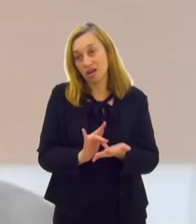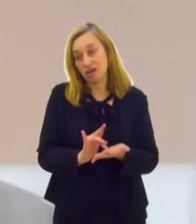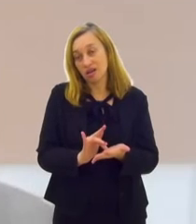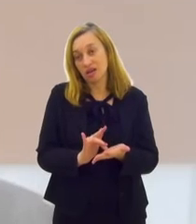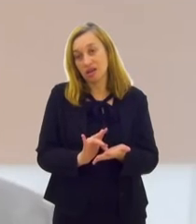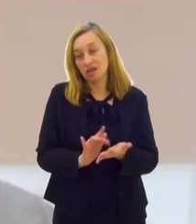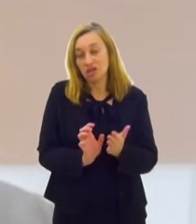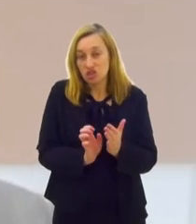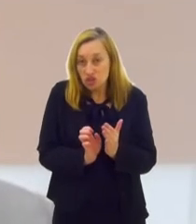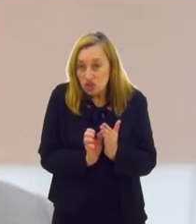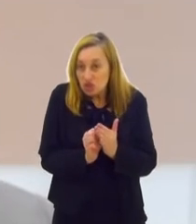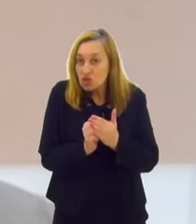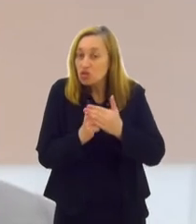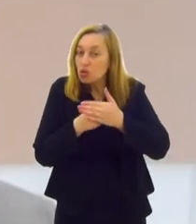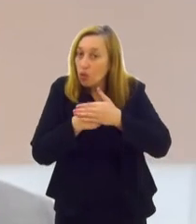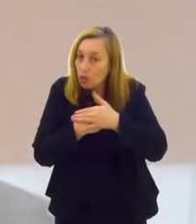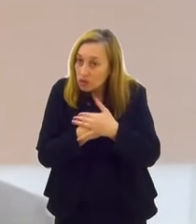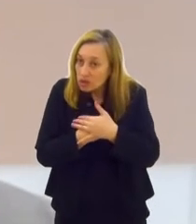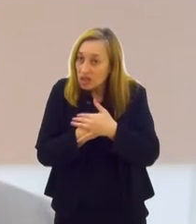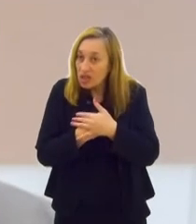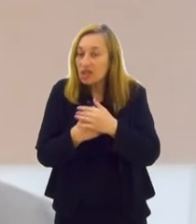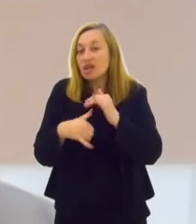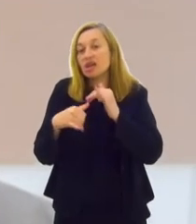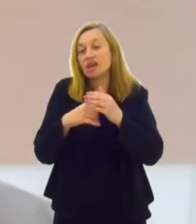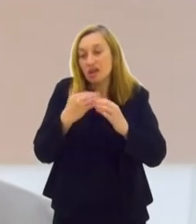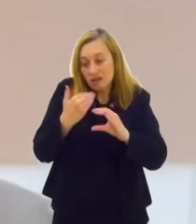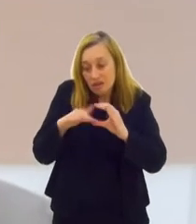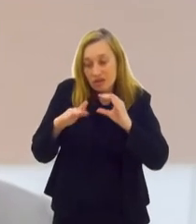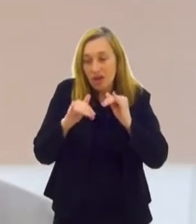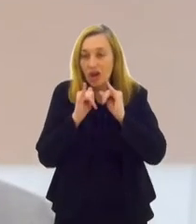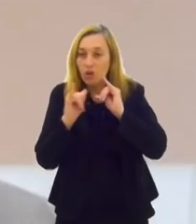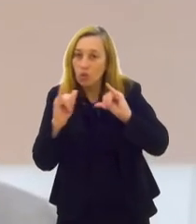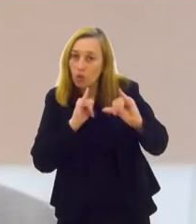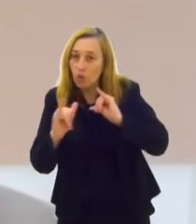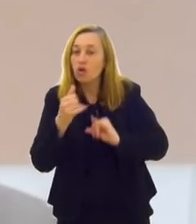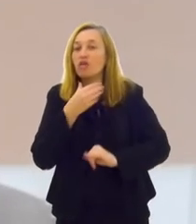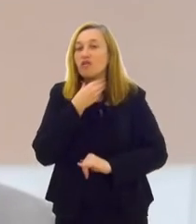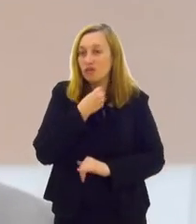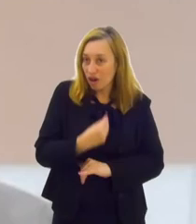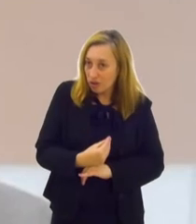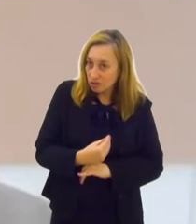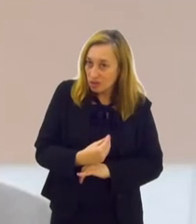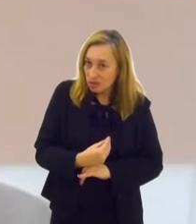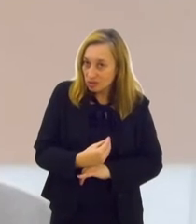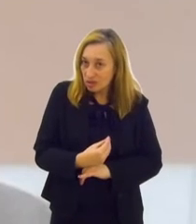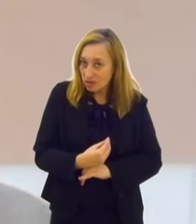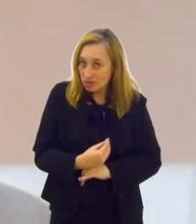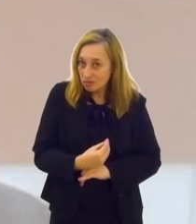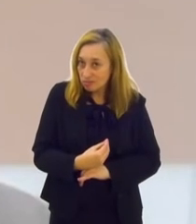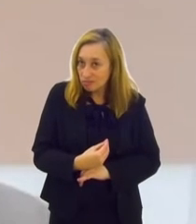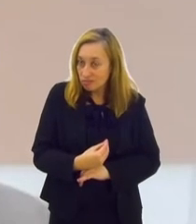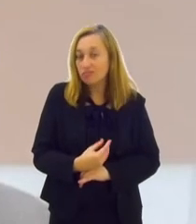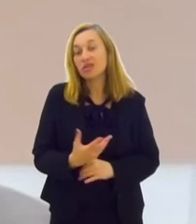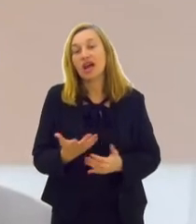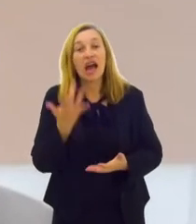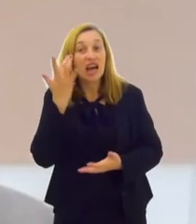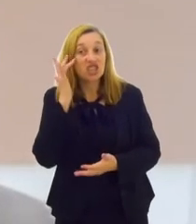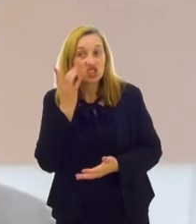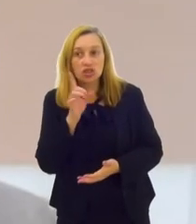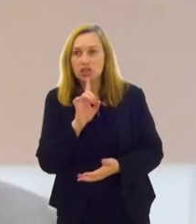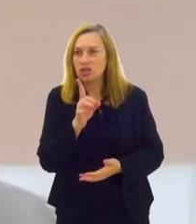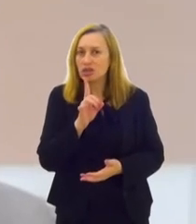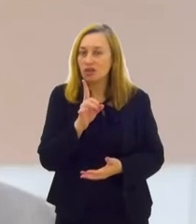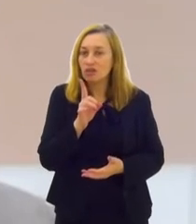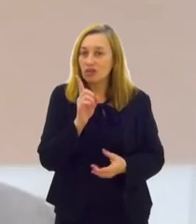por vezes se esconder atrás de um anonimato, né, ou publicar uma mensagem depreciativa na internet